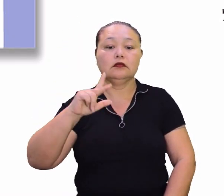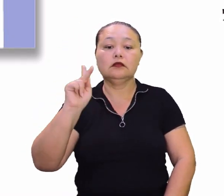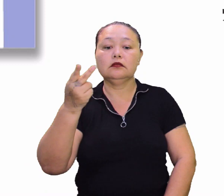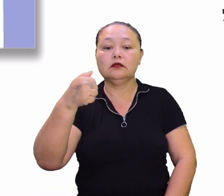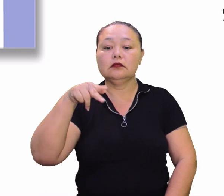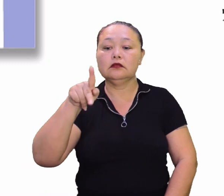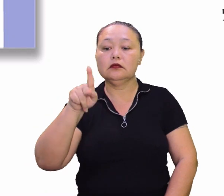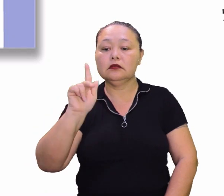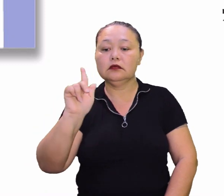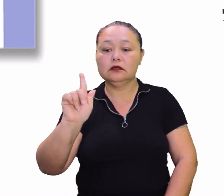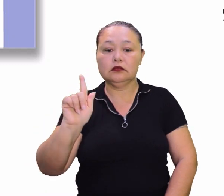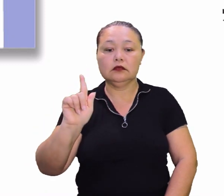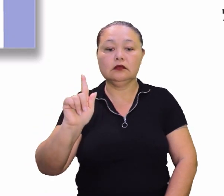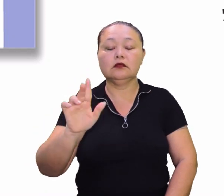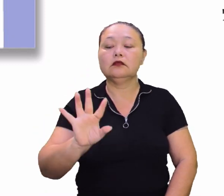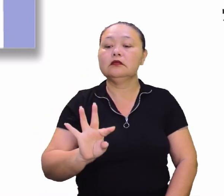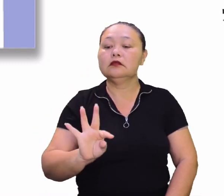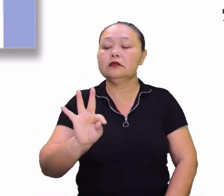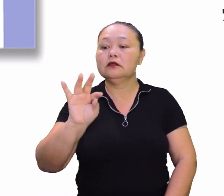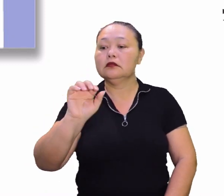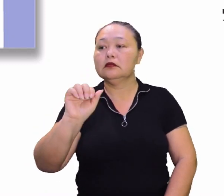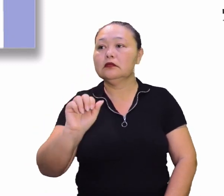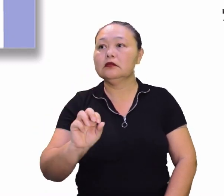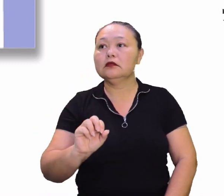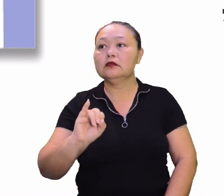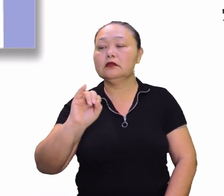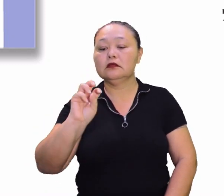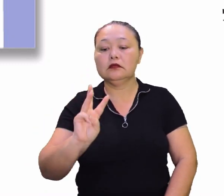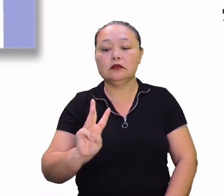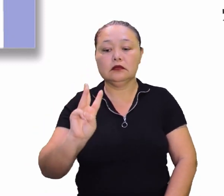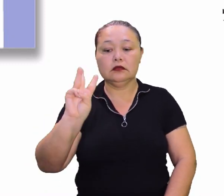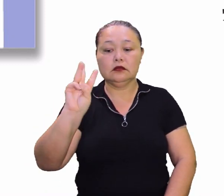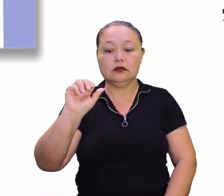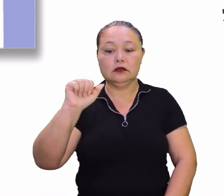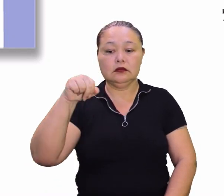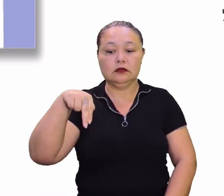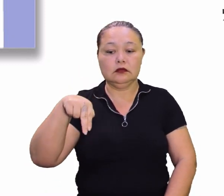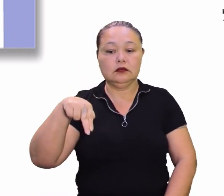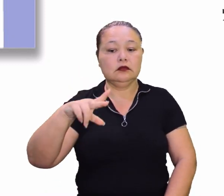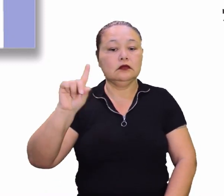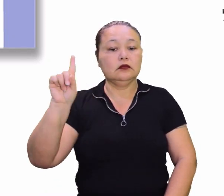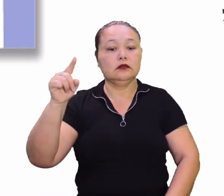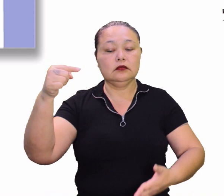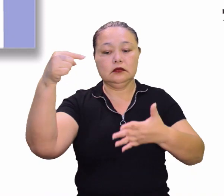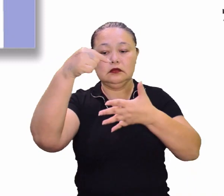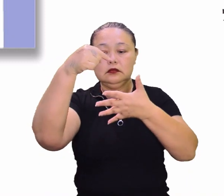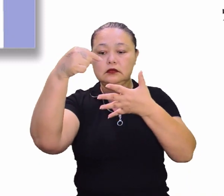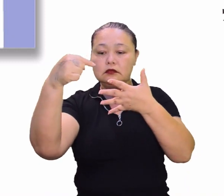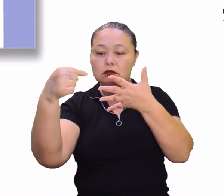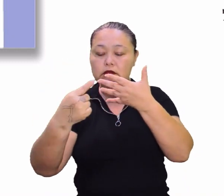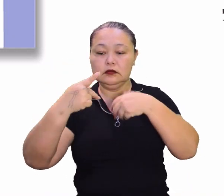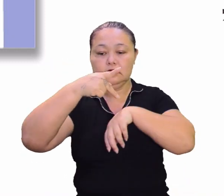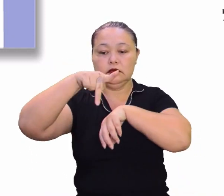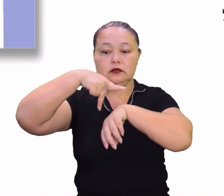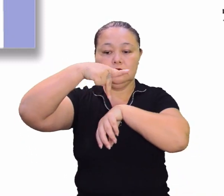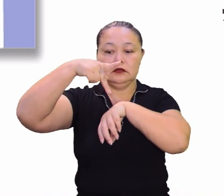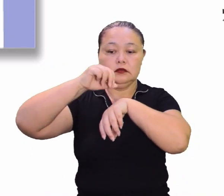Kong e Taiwan. Estes são os tigres asiáticos.